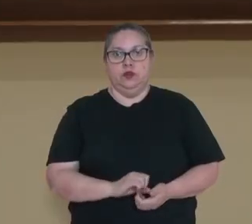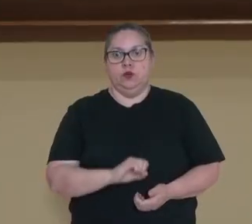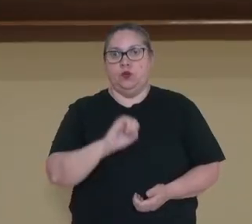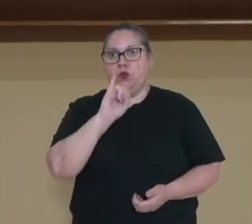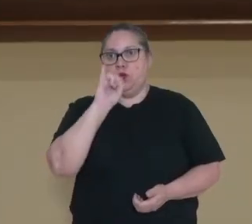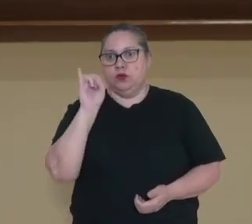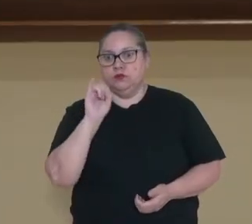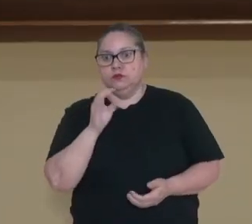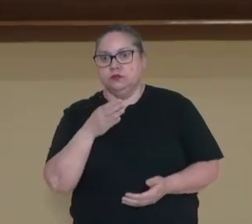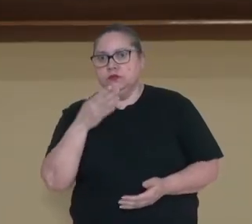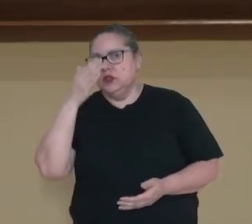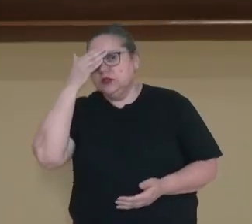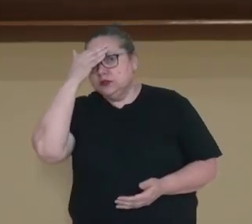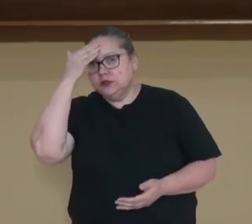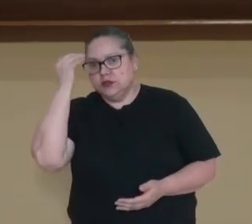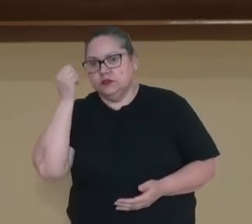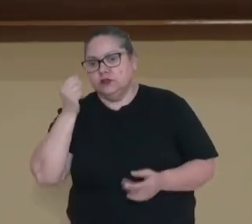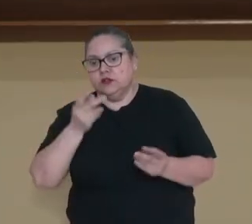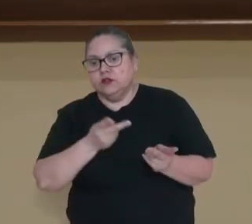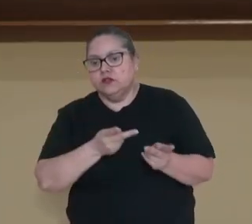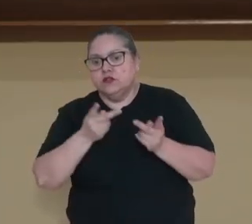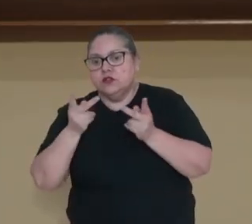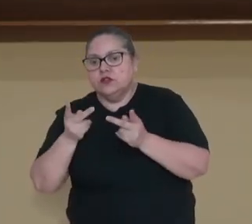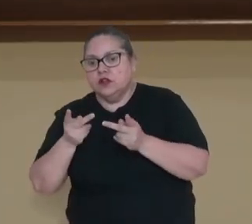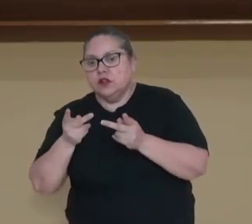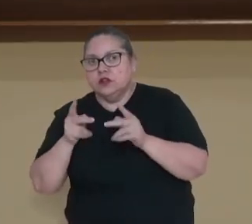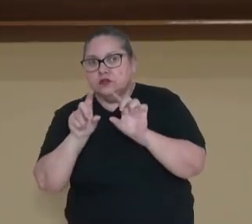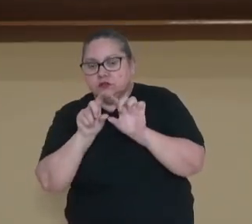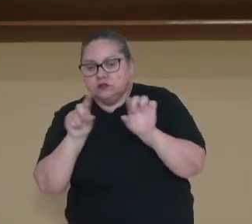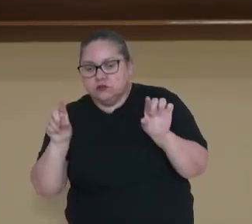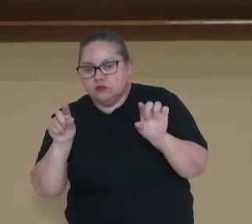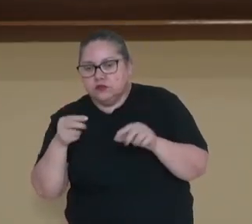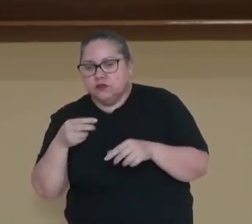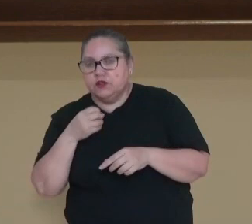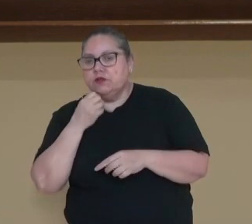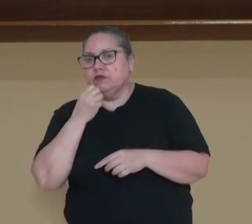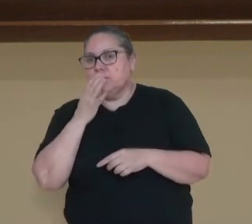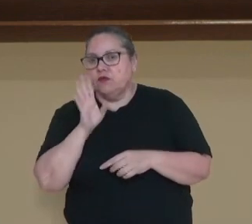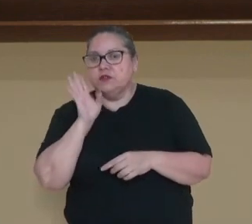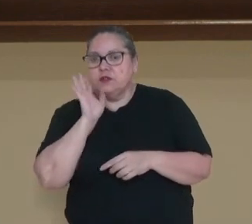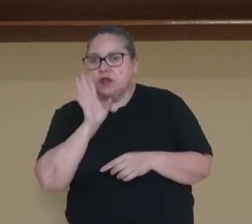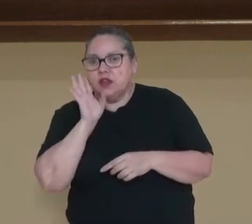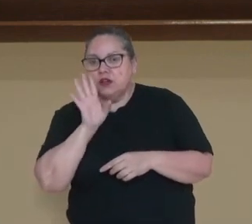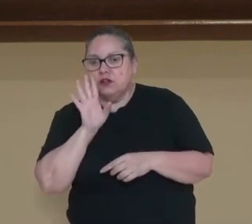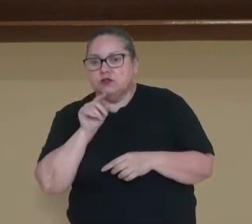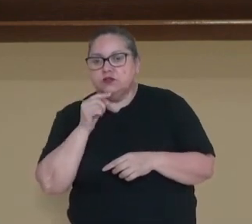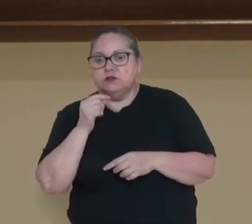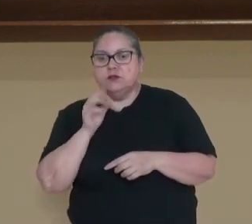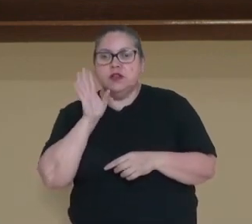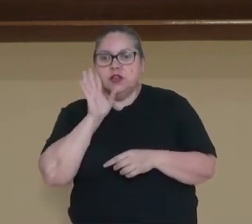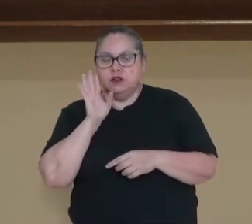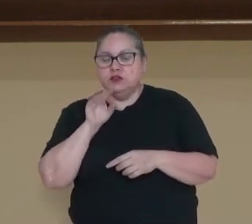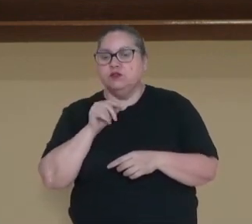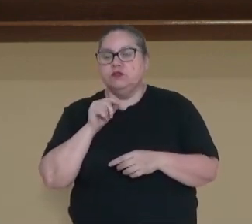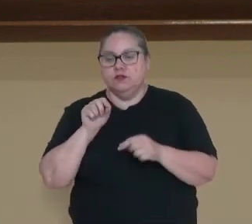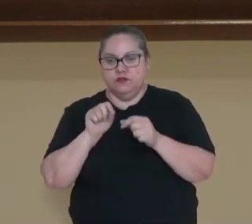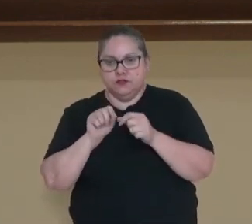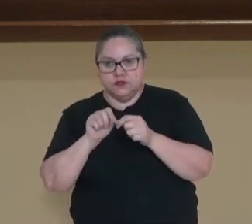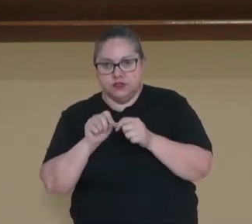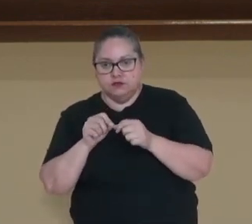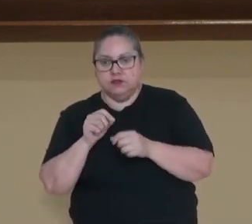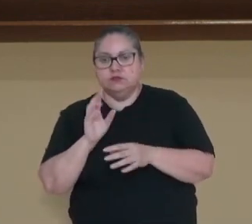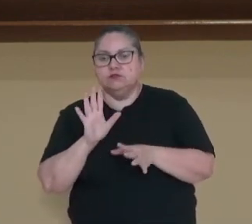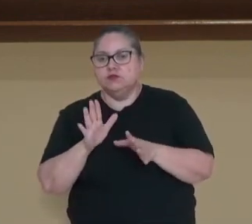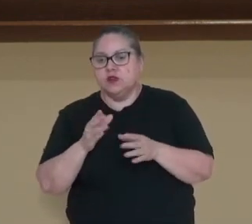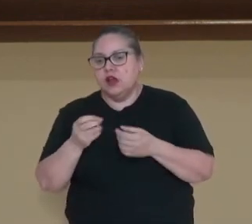lá, pessoal, não esqueça de visitar ali o jogo, vocês vão ver que é bem interativo, vocês vão achar bem interessante participar